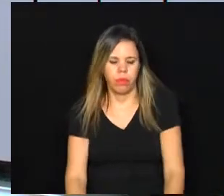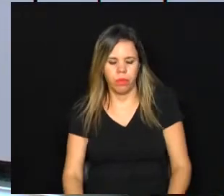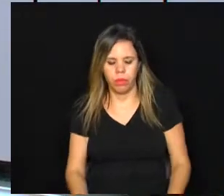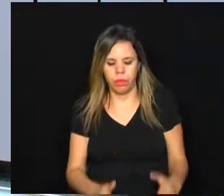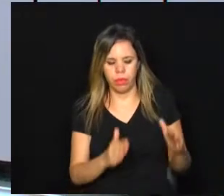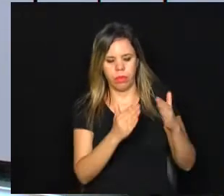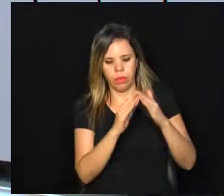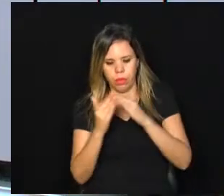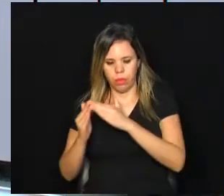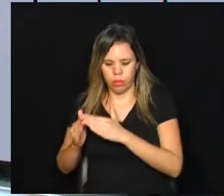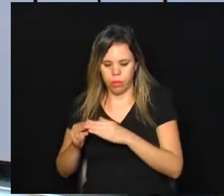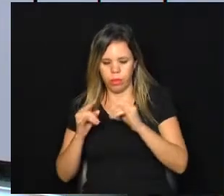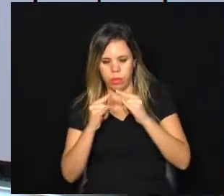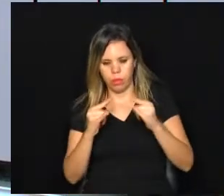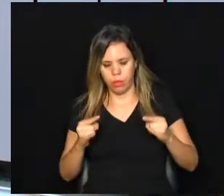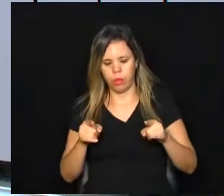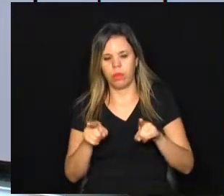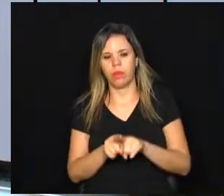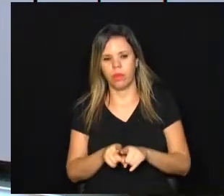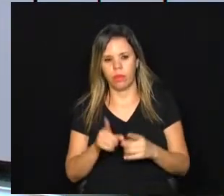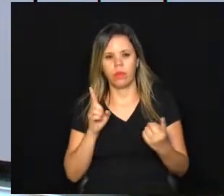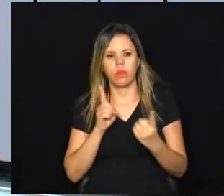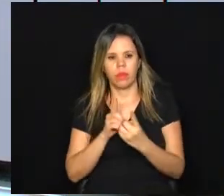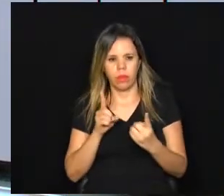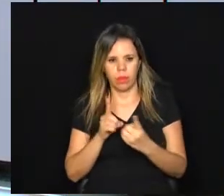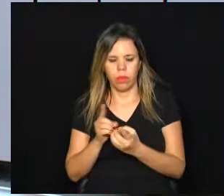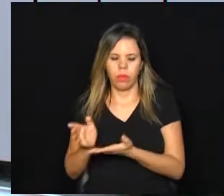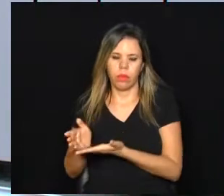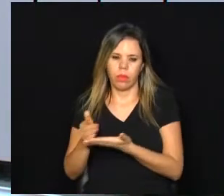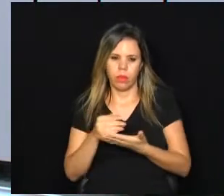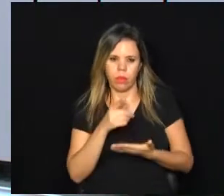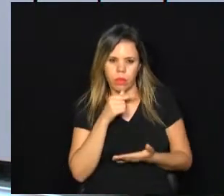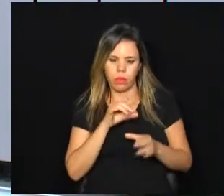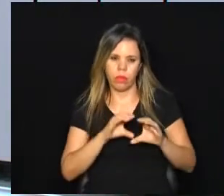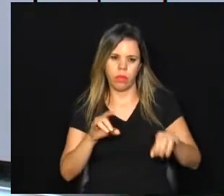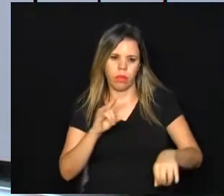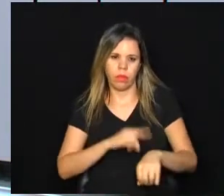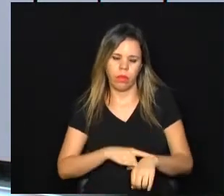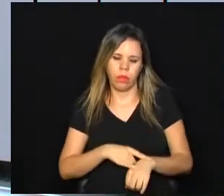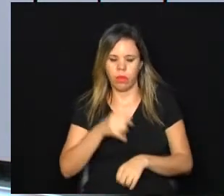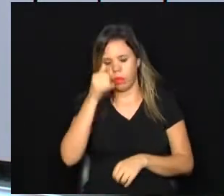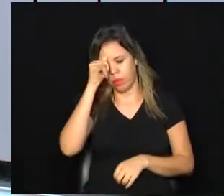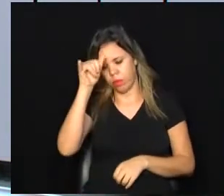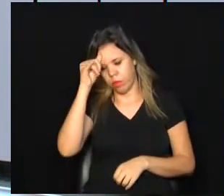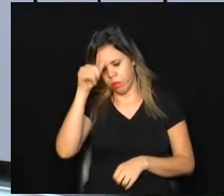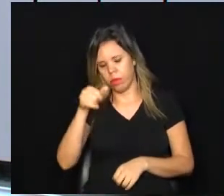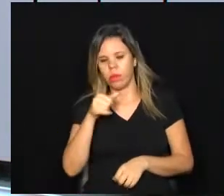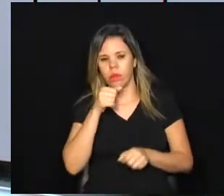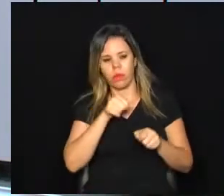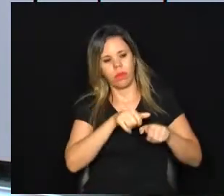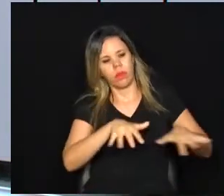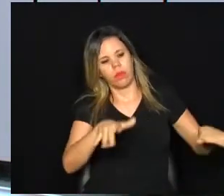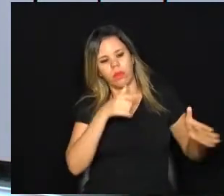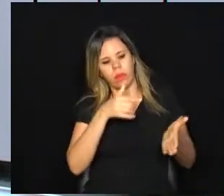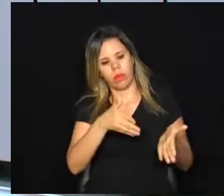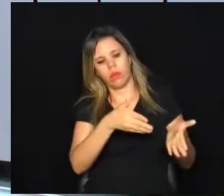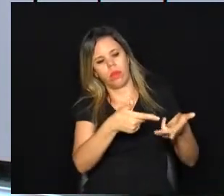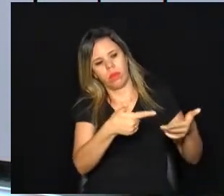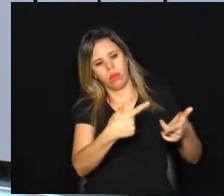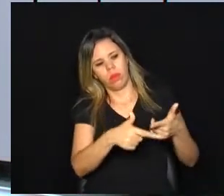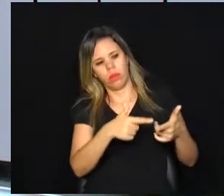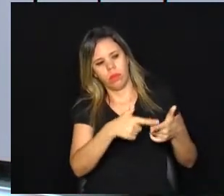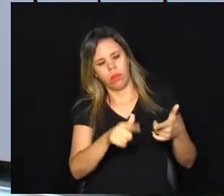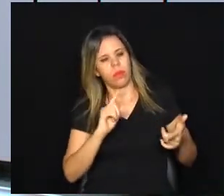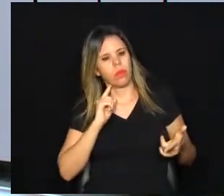recebem também esse serviço de coleta de esgoto para evitar que continue indo in natura para os ribeirões, para os